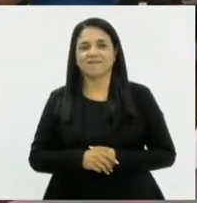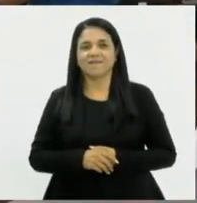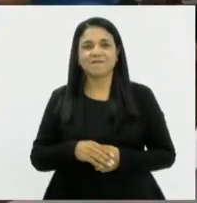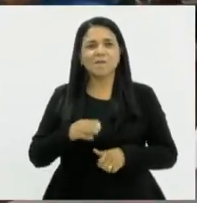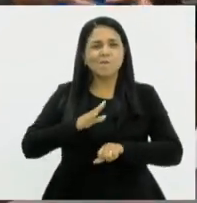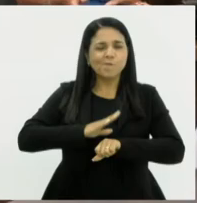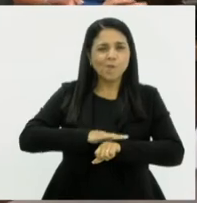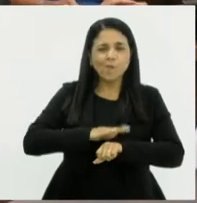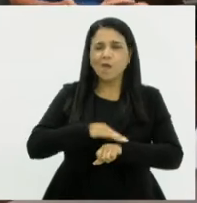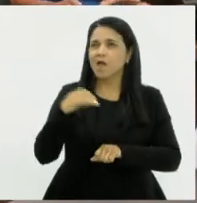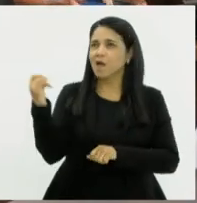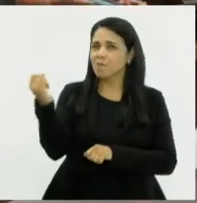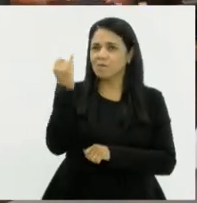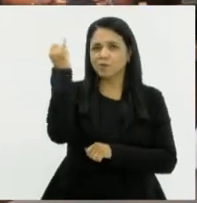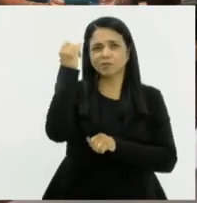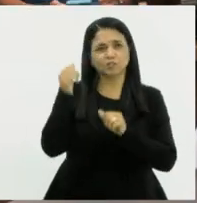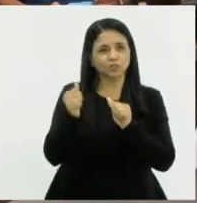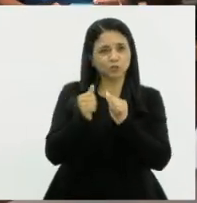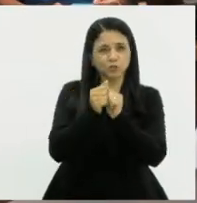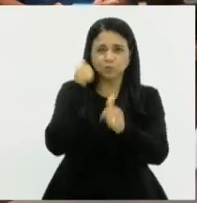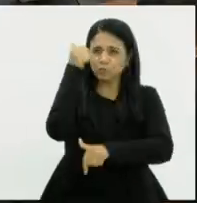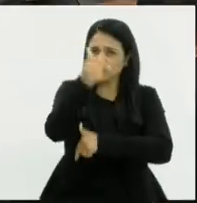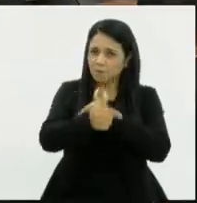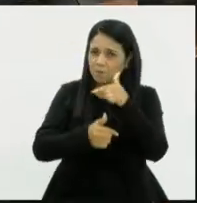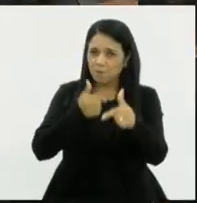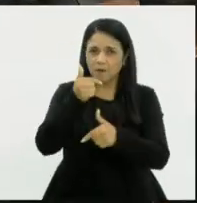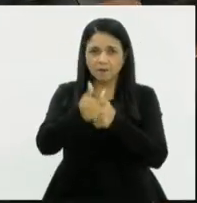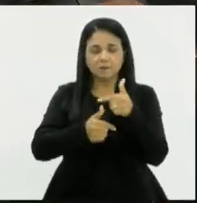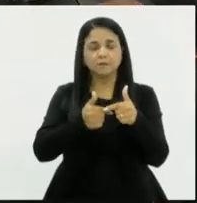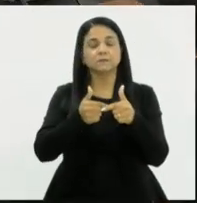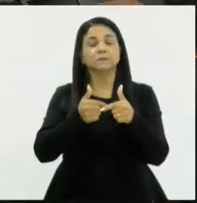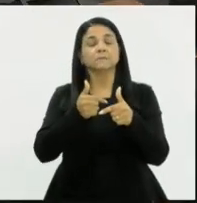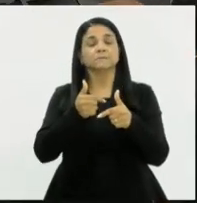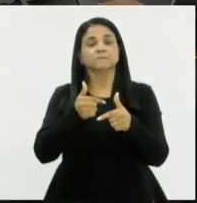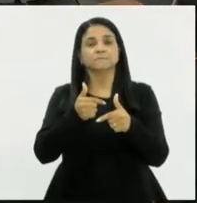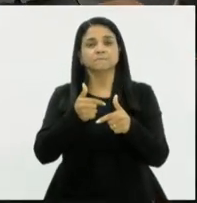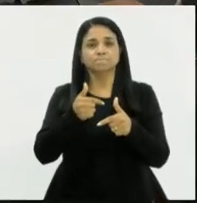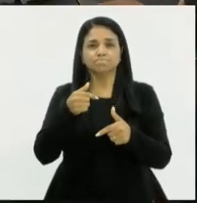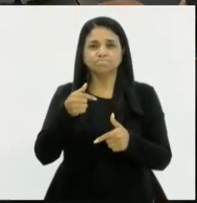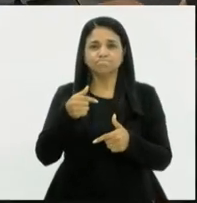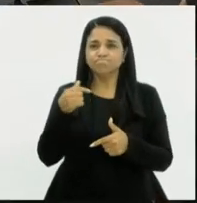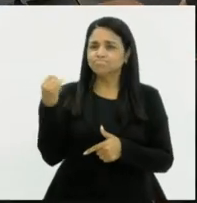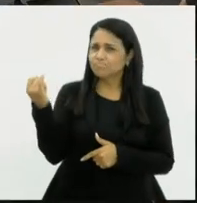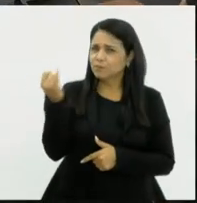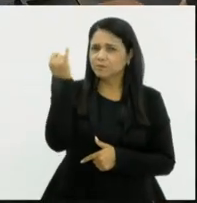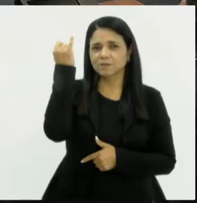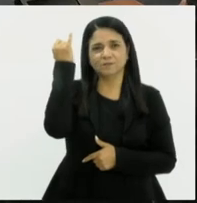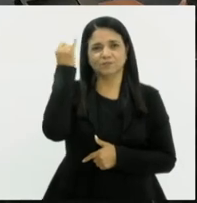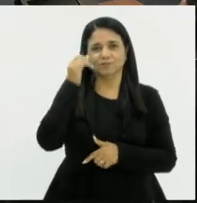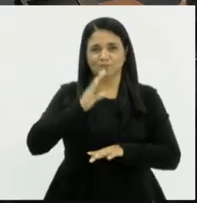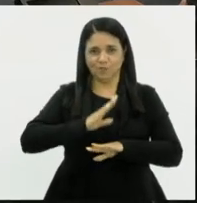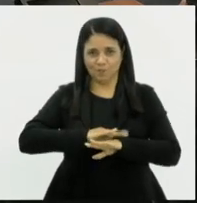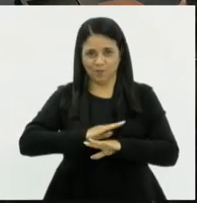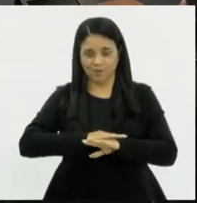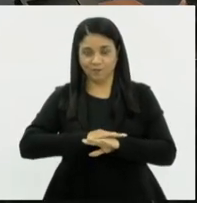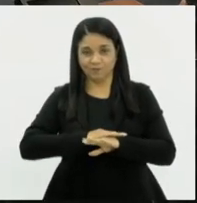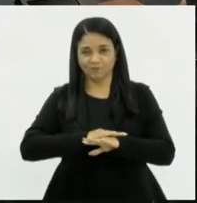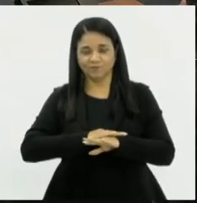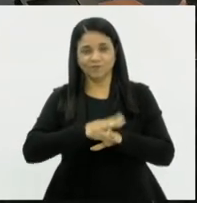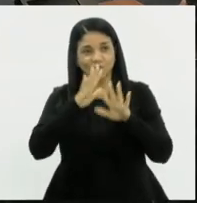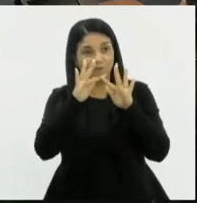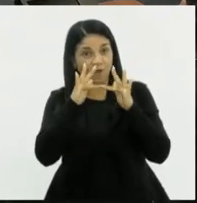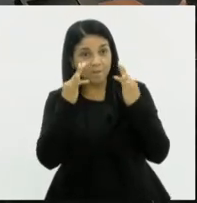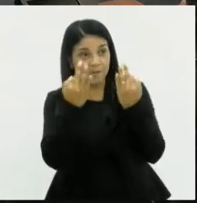momentos importantes que tivemos juntos, como estamos sempre juntos, mas momentos importantes que a gente sempre falava muito em